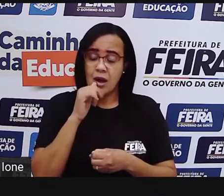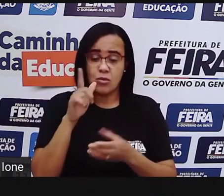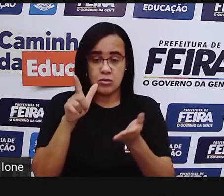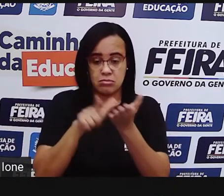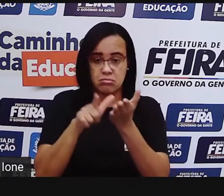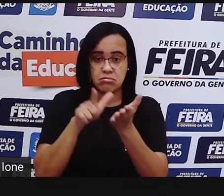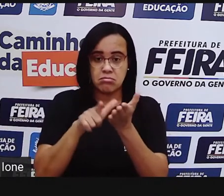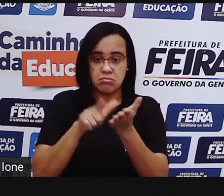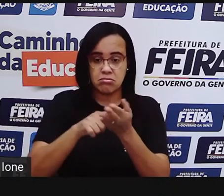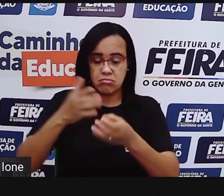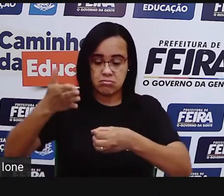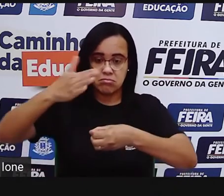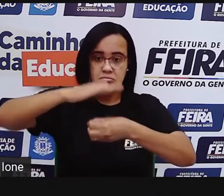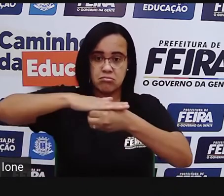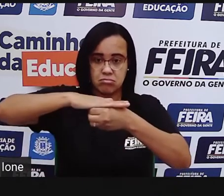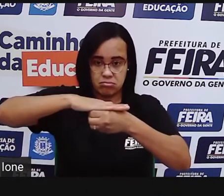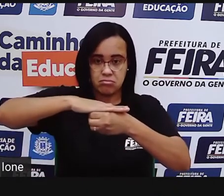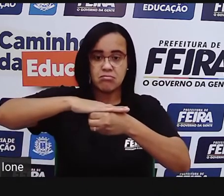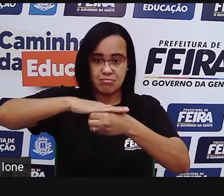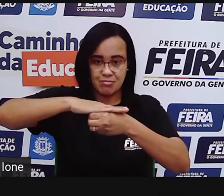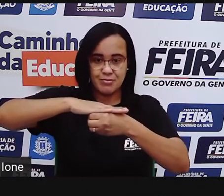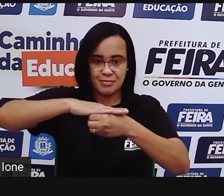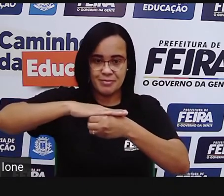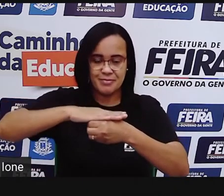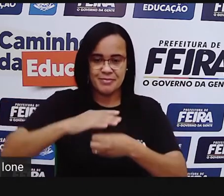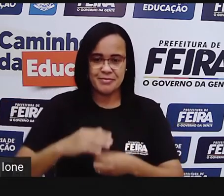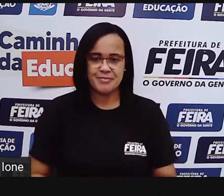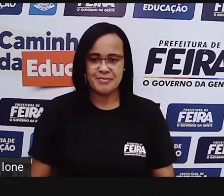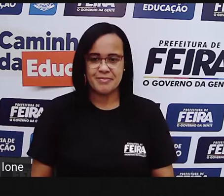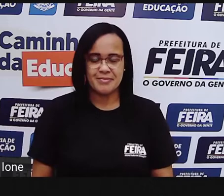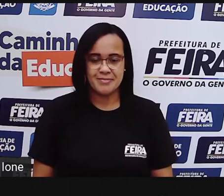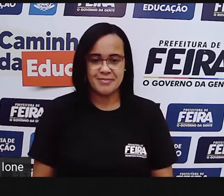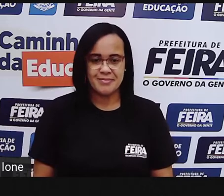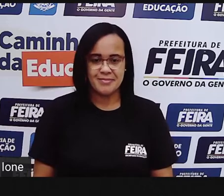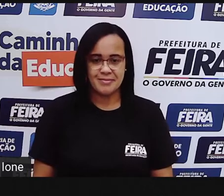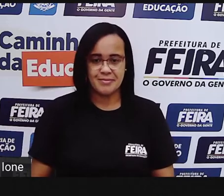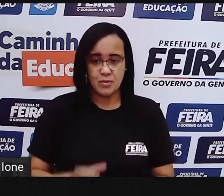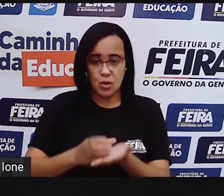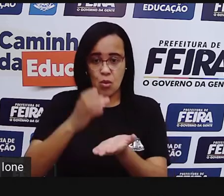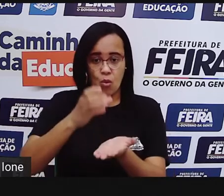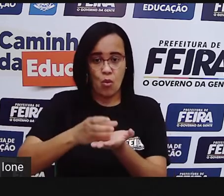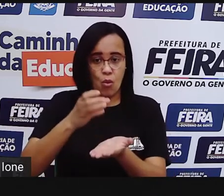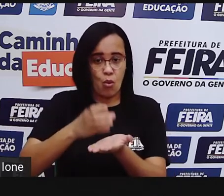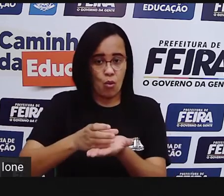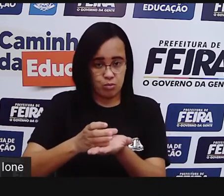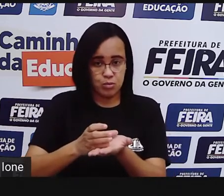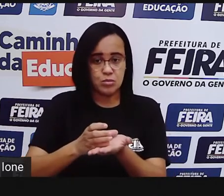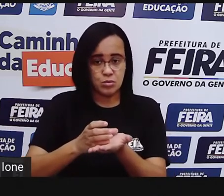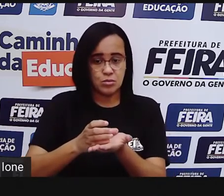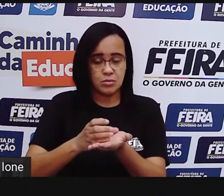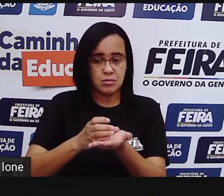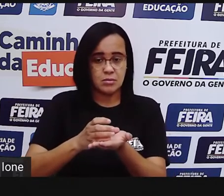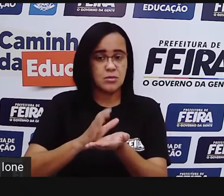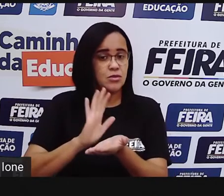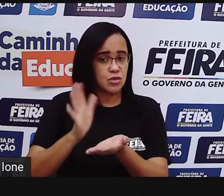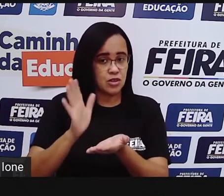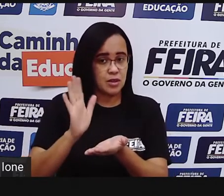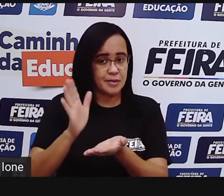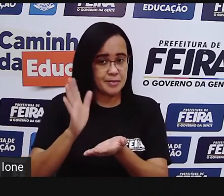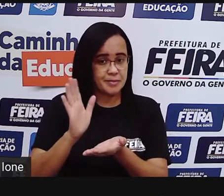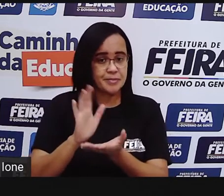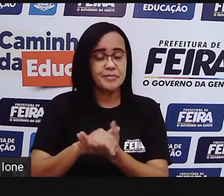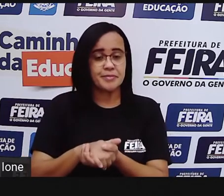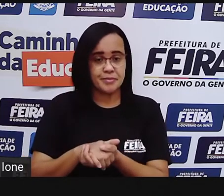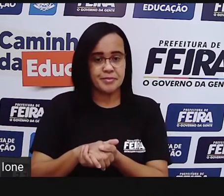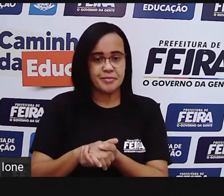papel. Vamos lá. Copo aqui do lado. Ah, deixa só para